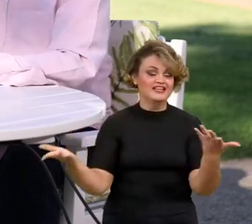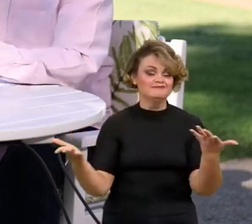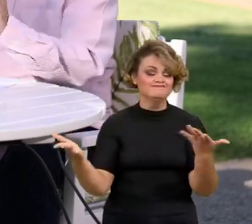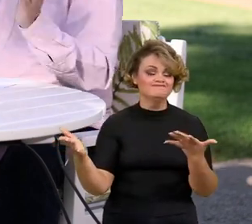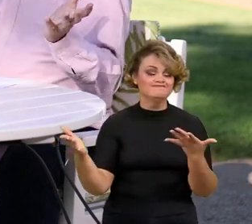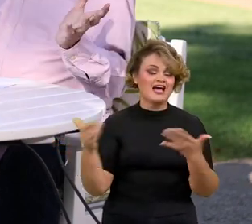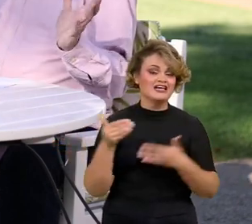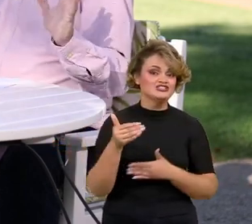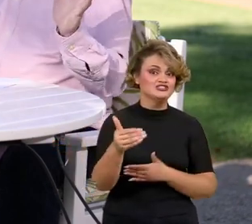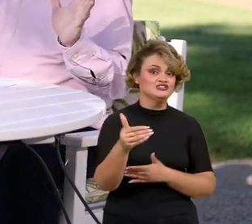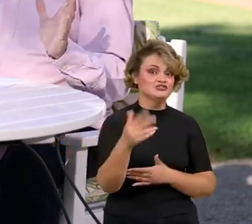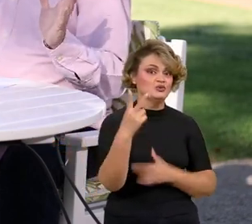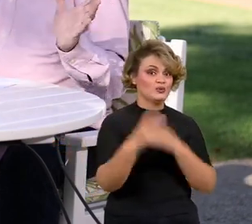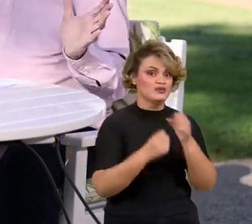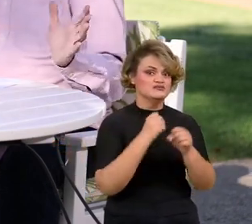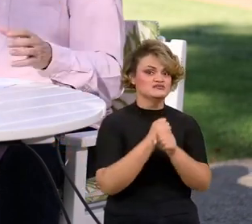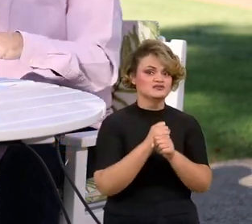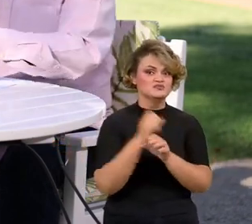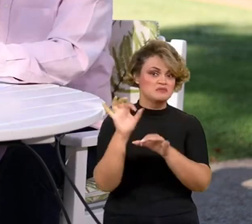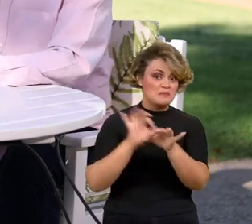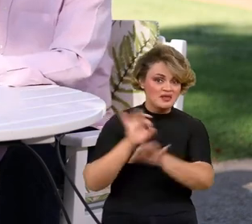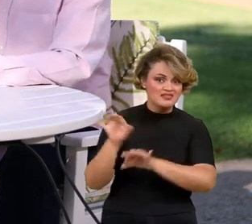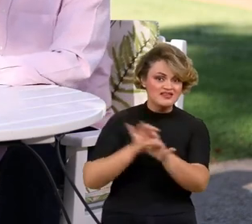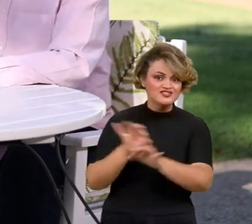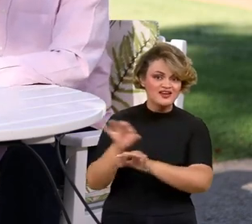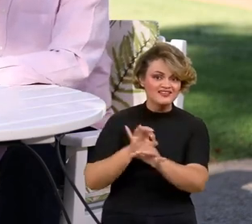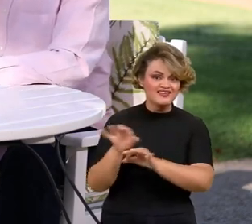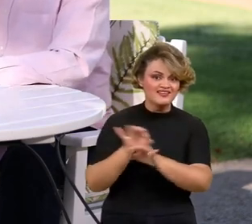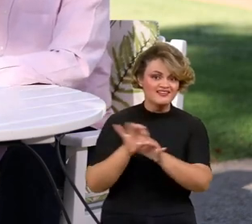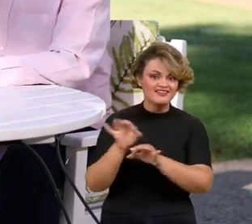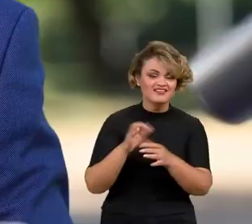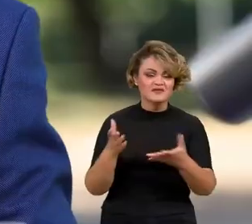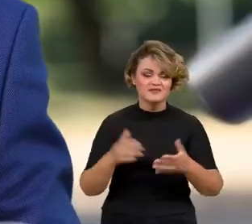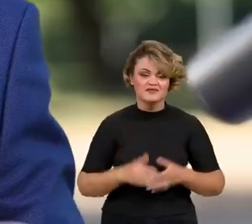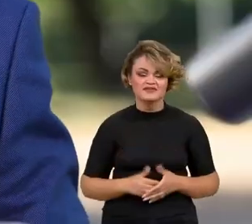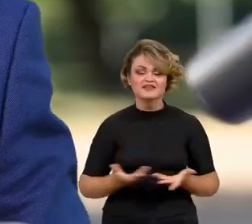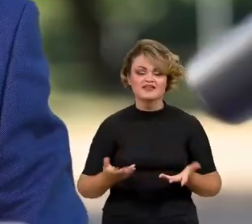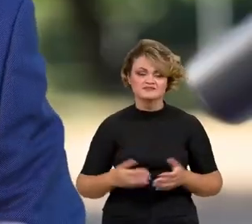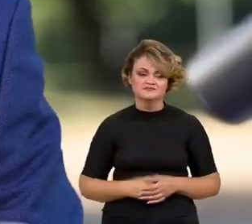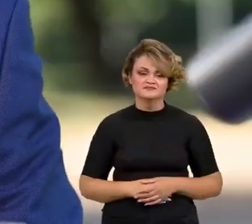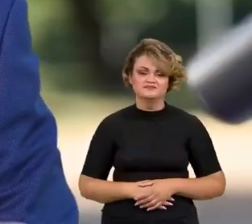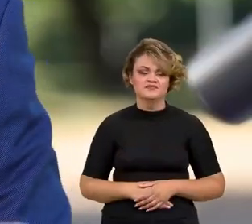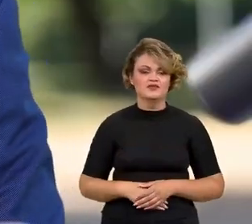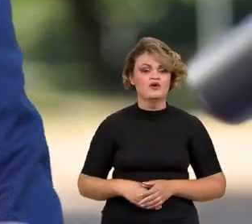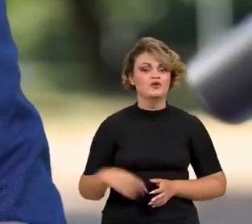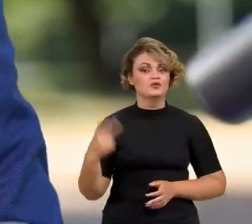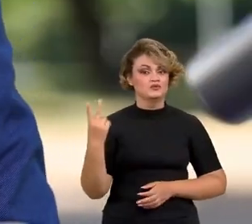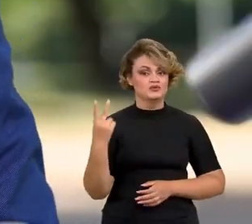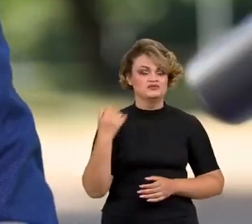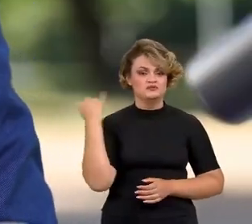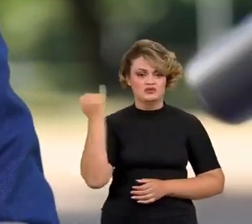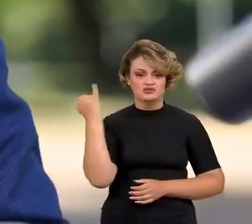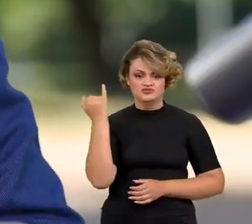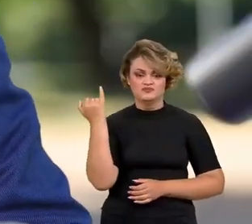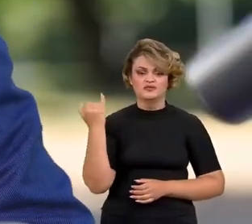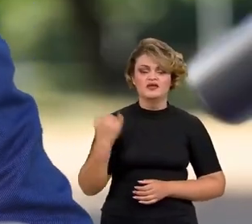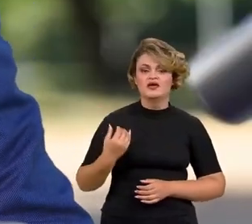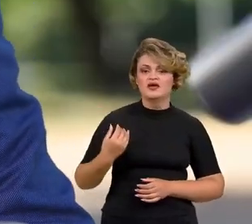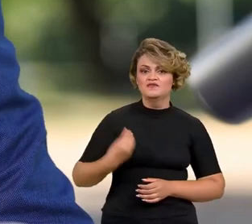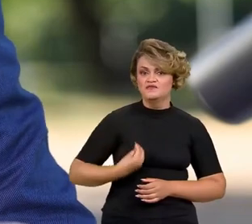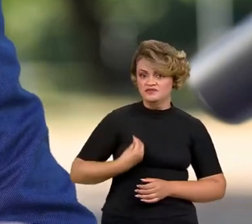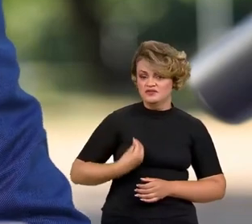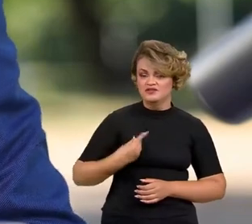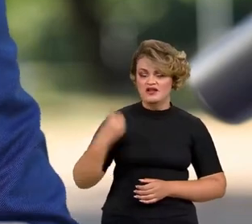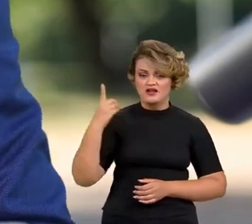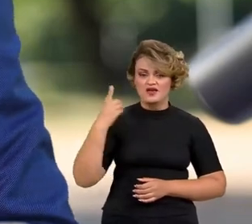aí dois anos e pouco pra preparar a casa né A primeira foi a participação do ministro de